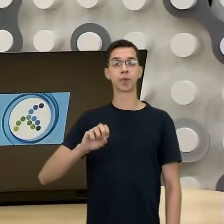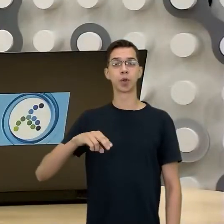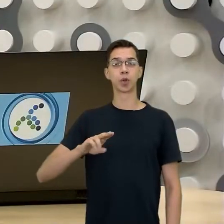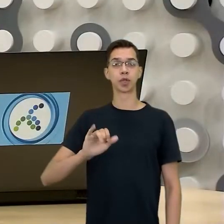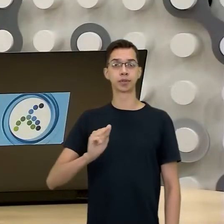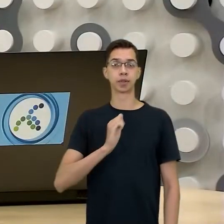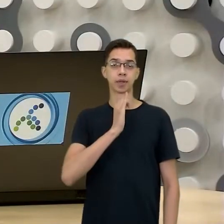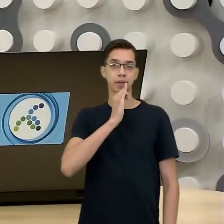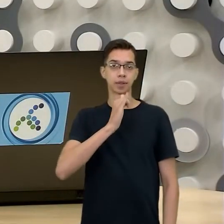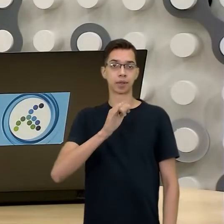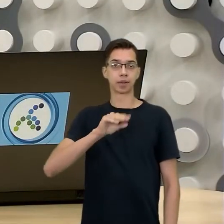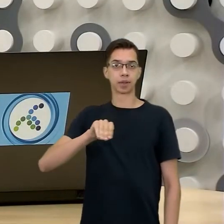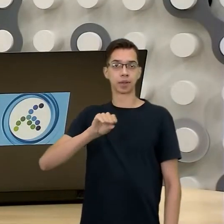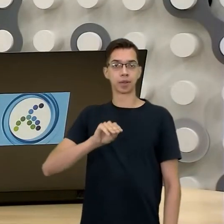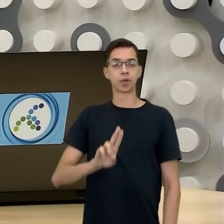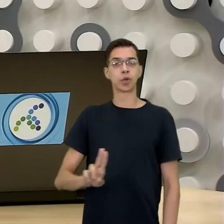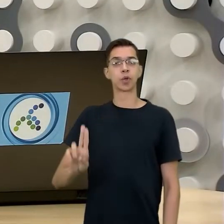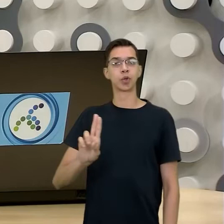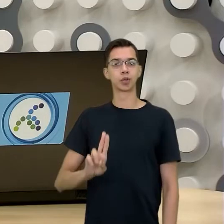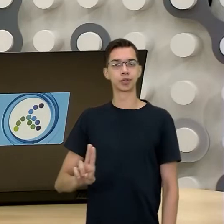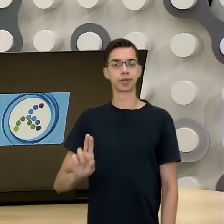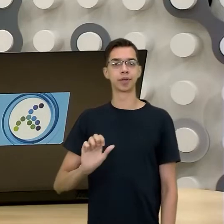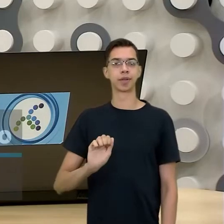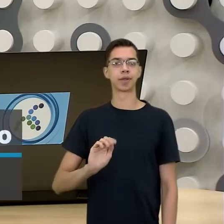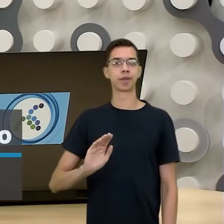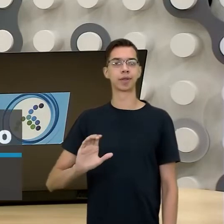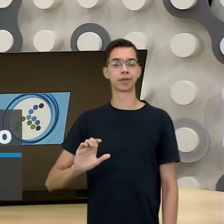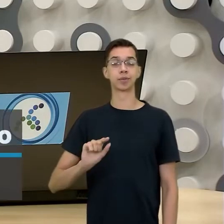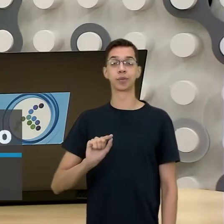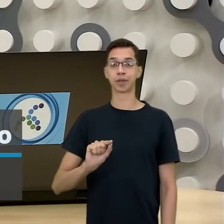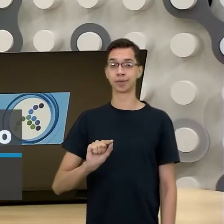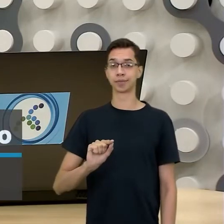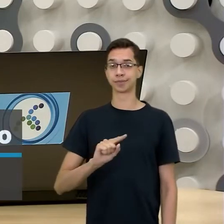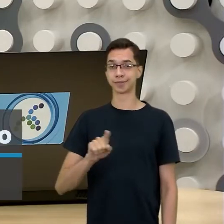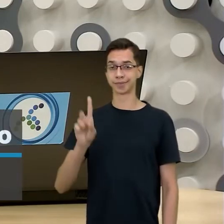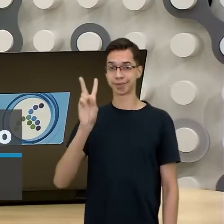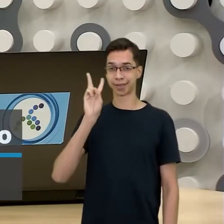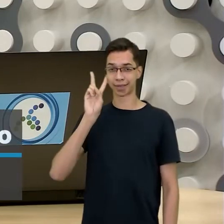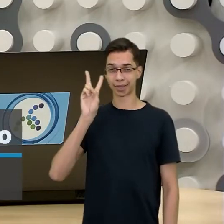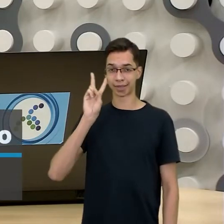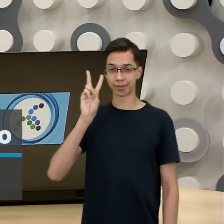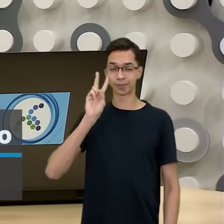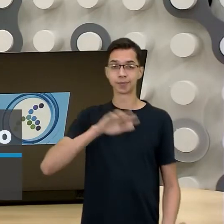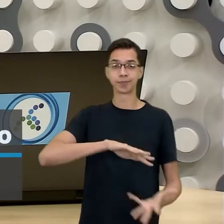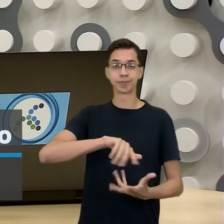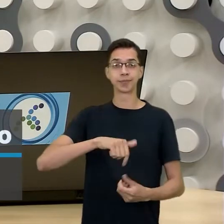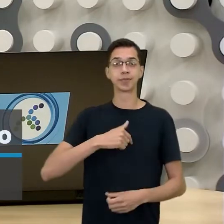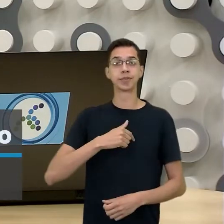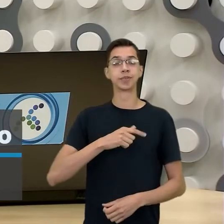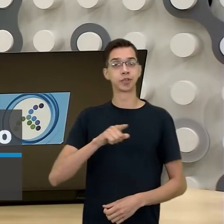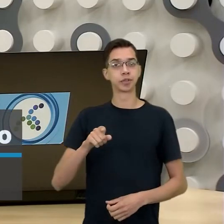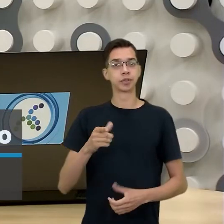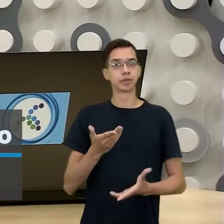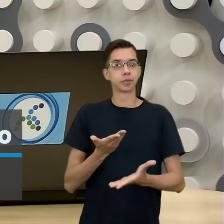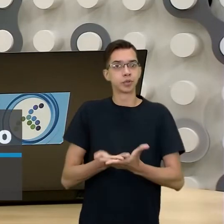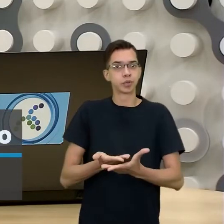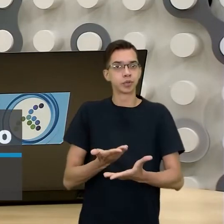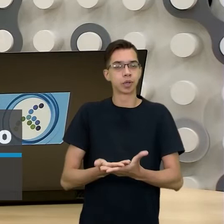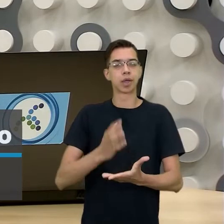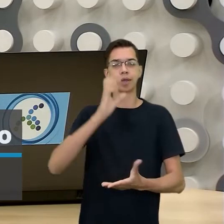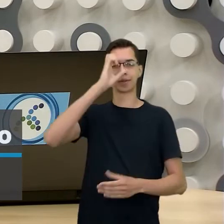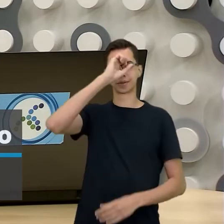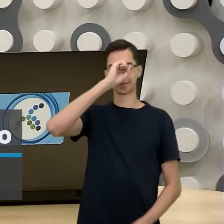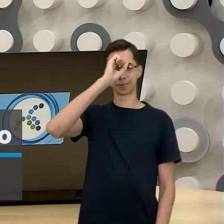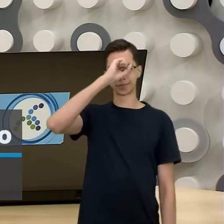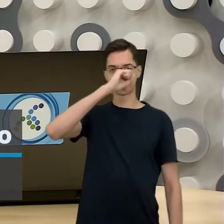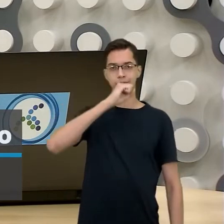o alfabeto fonético internacional, que vocês viram bastante nas minhas aulas e nas aulas com o professor João também, que